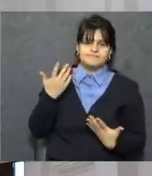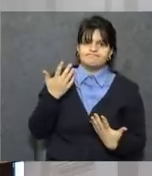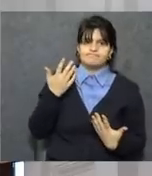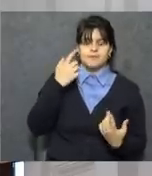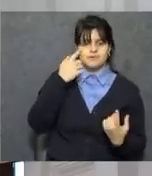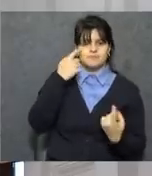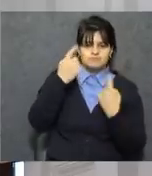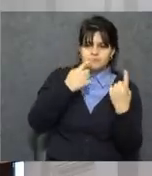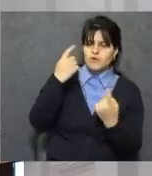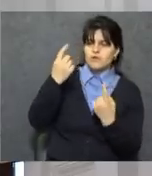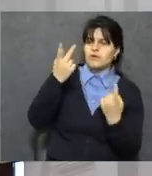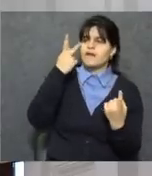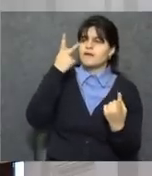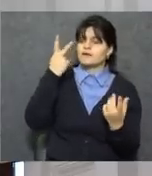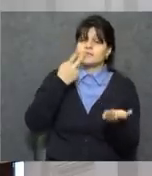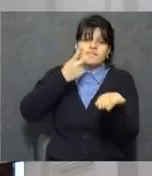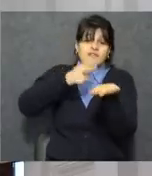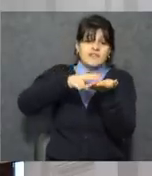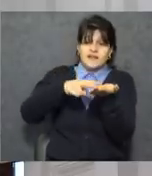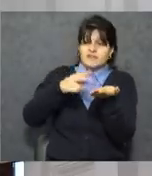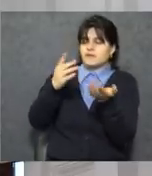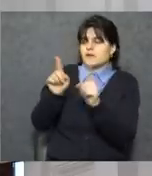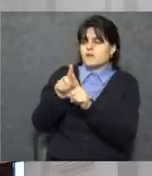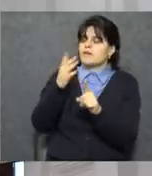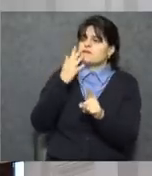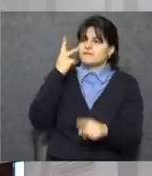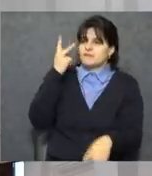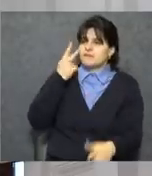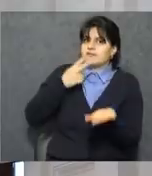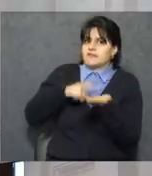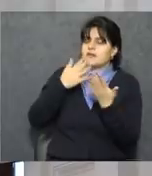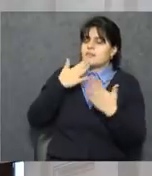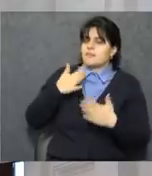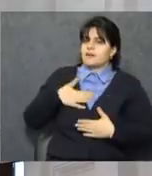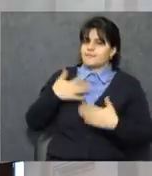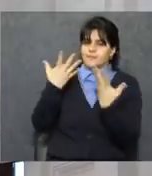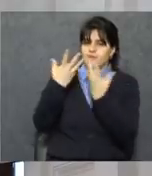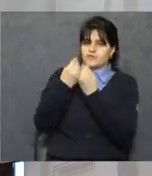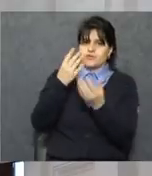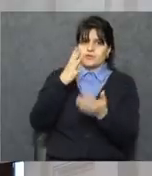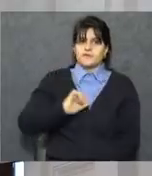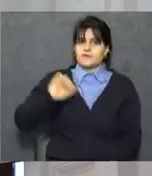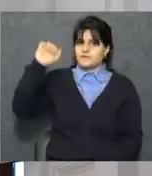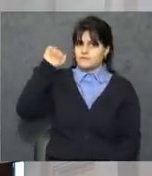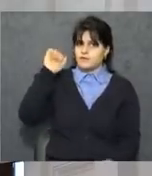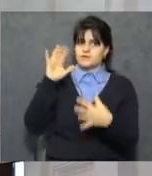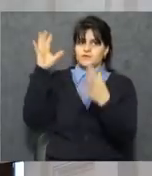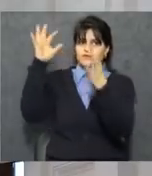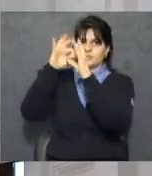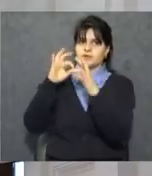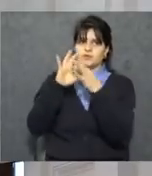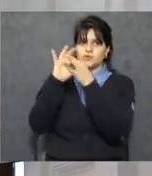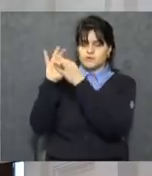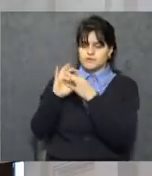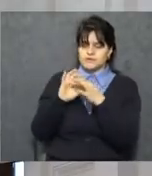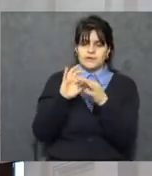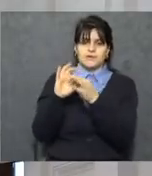vida. Por nosso Senhor Jesus Cristo, vosso Filho, que é Deus convosco, na unidade do Espírito Santo.